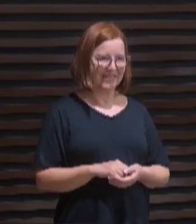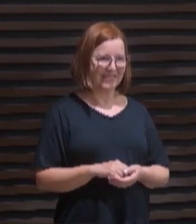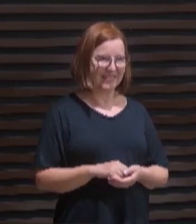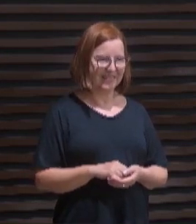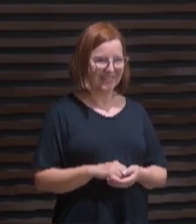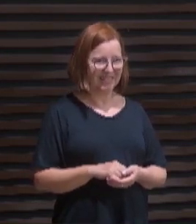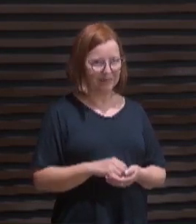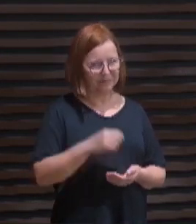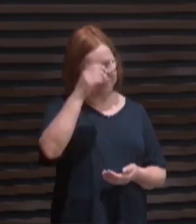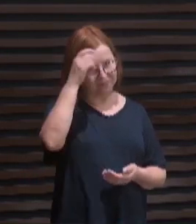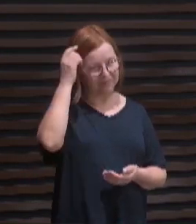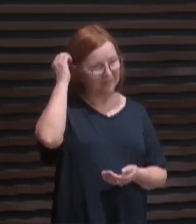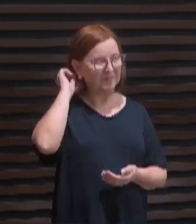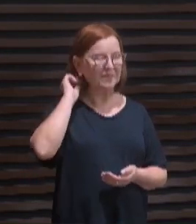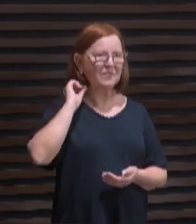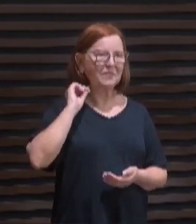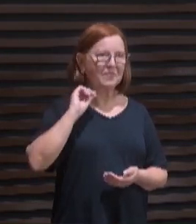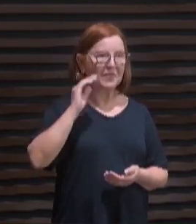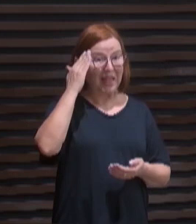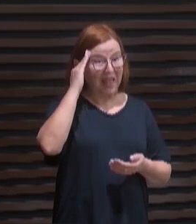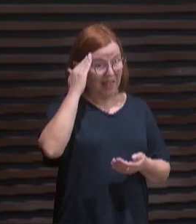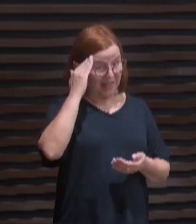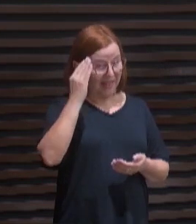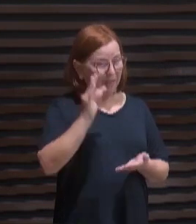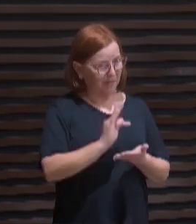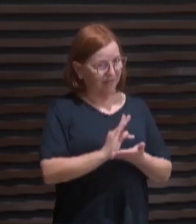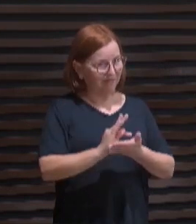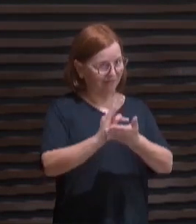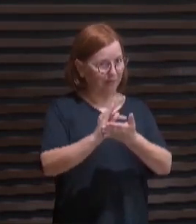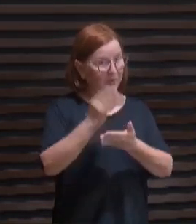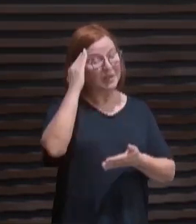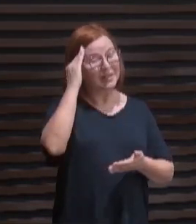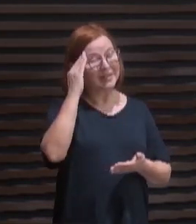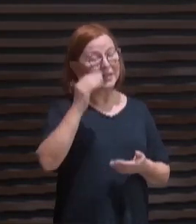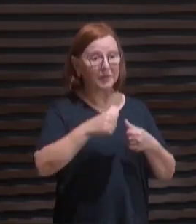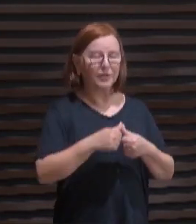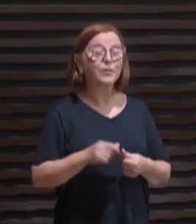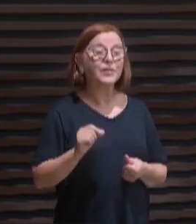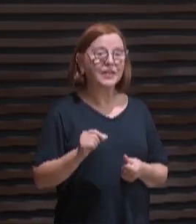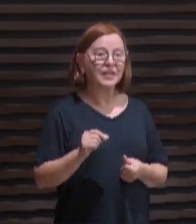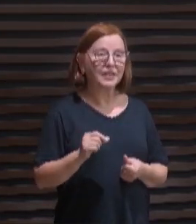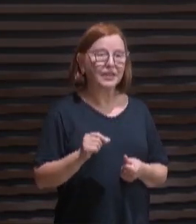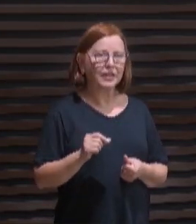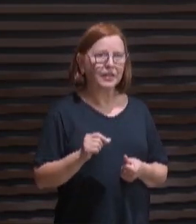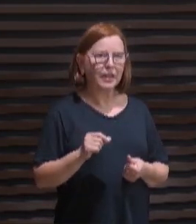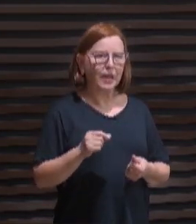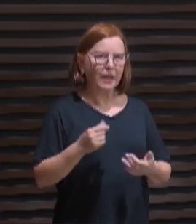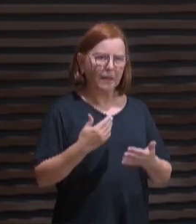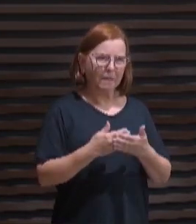diz: sabe, porém, isso, Timóteo, meu filho Timóteo, sabe, porém, isso. O quê? Nos últimos dias